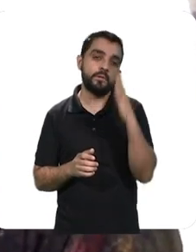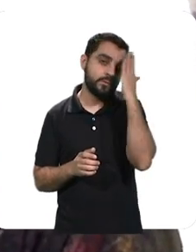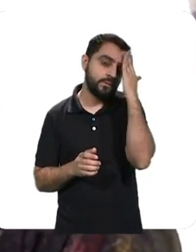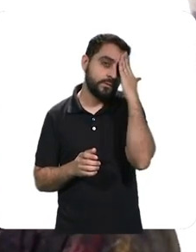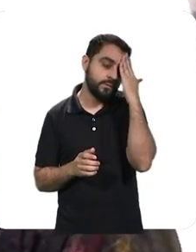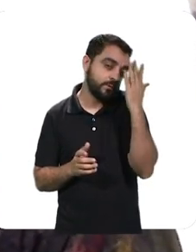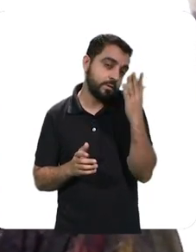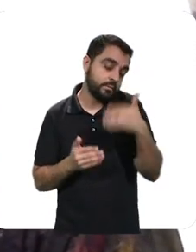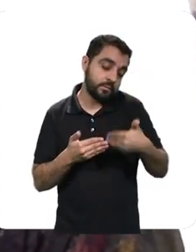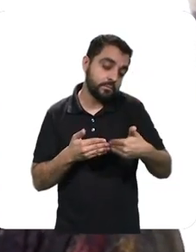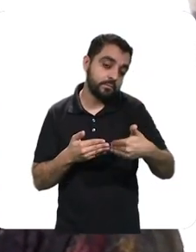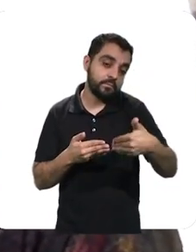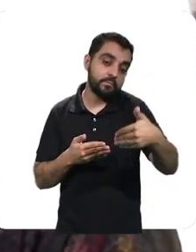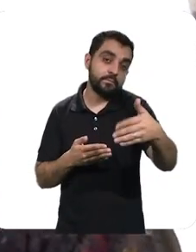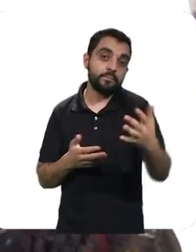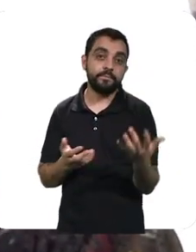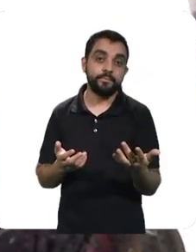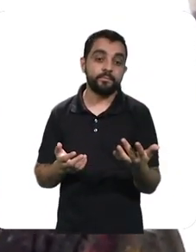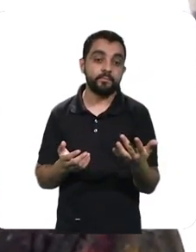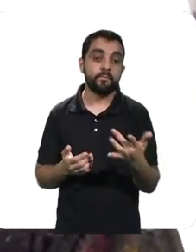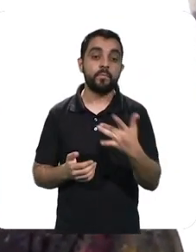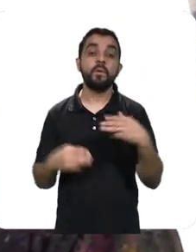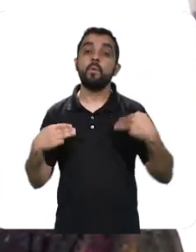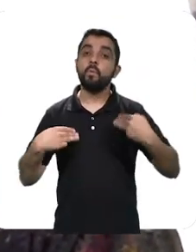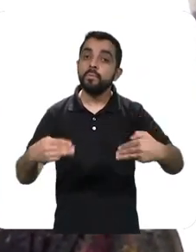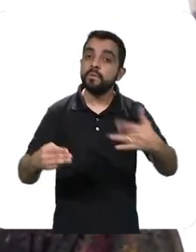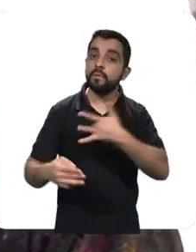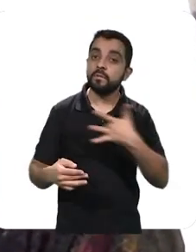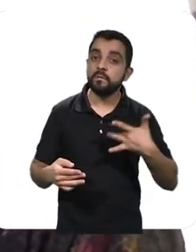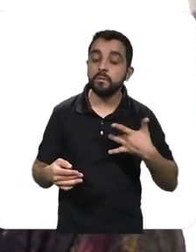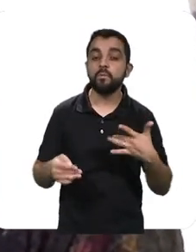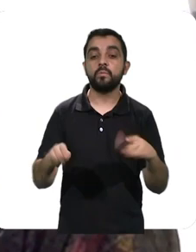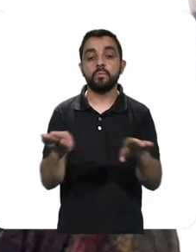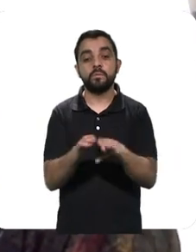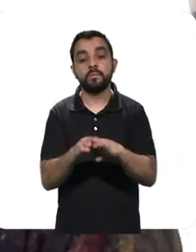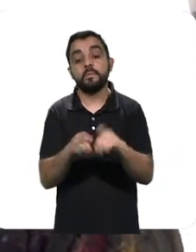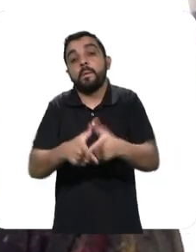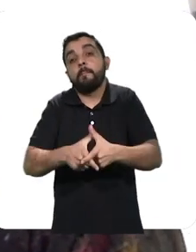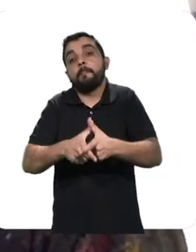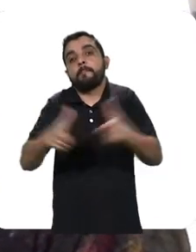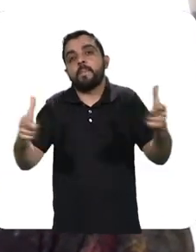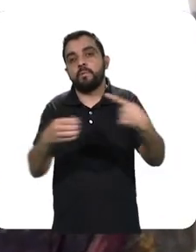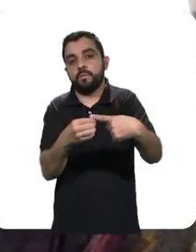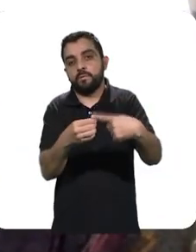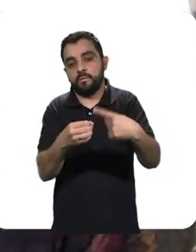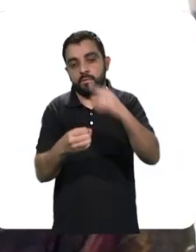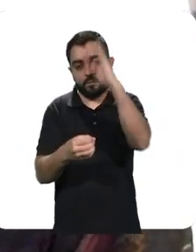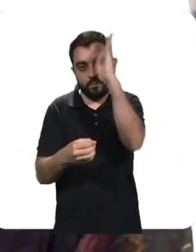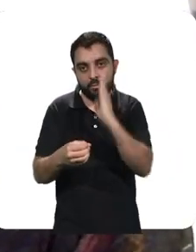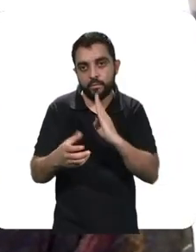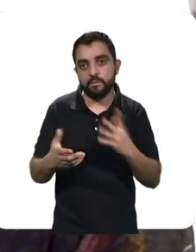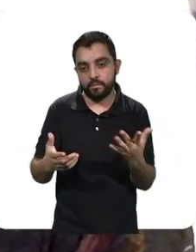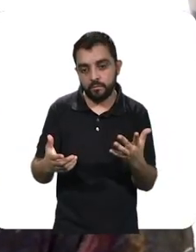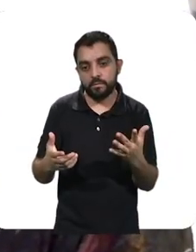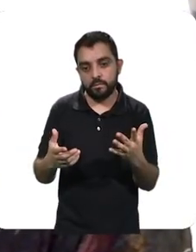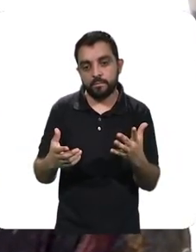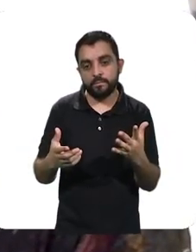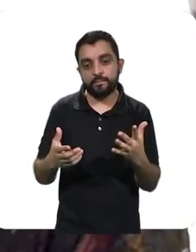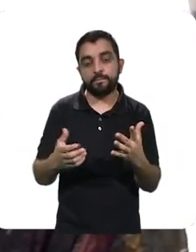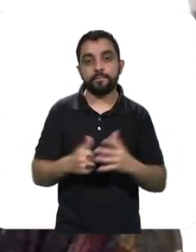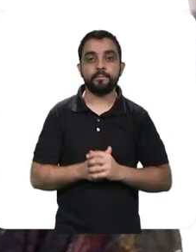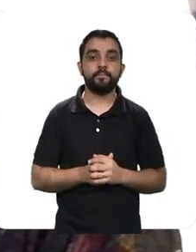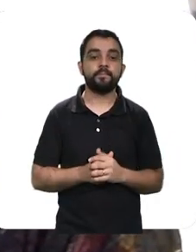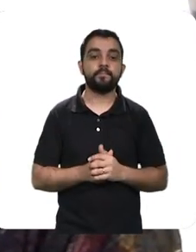uma resposta adequada do ponto de vista do Ministério da Saúde e da maioria dos municípios brasileiros,